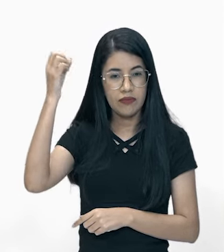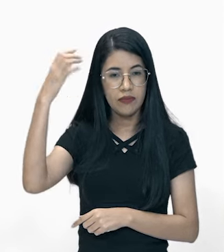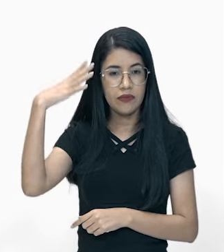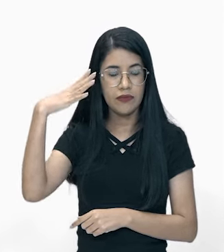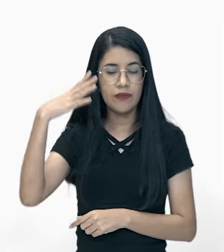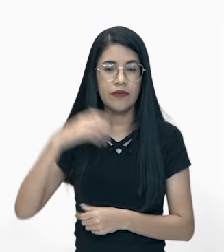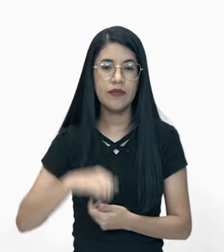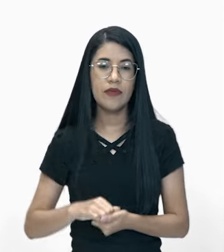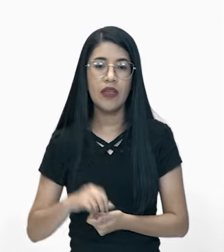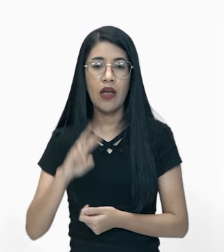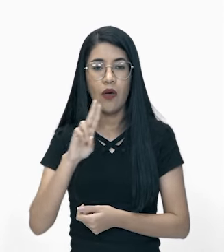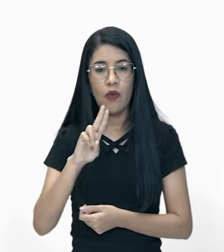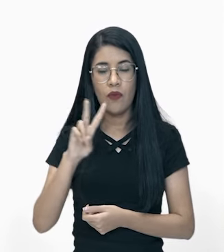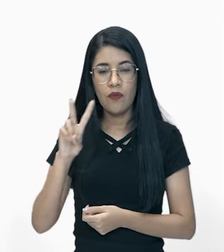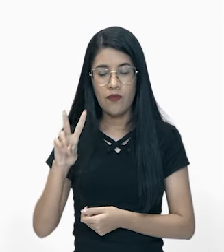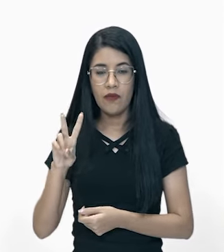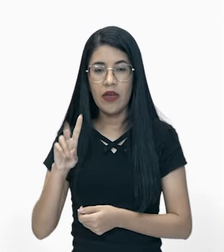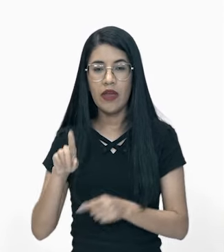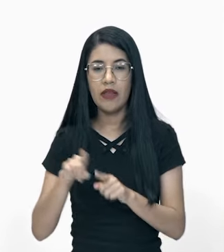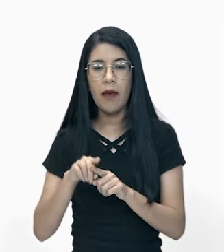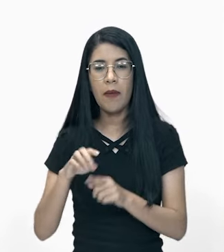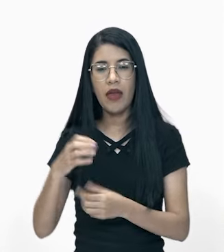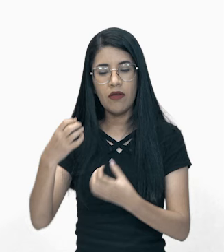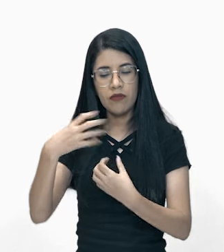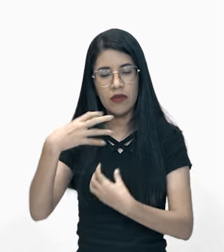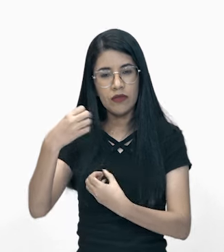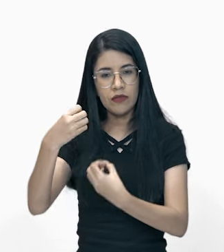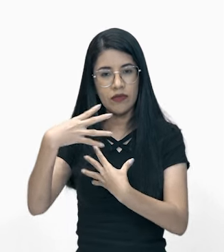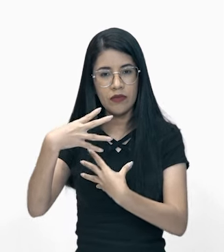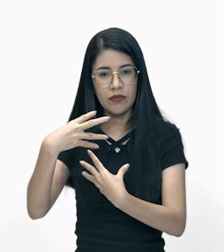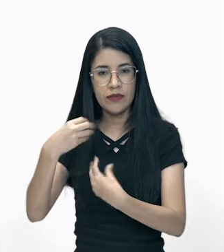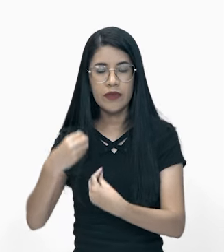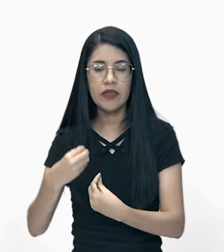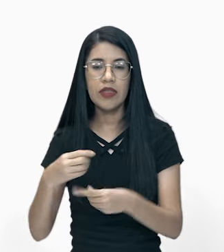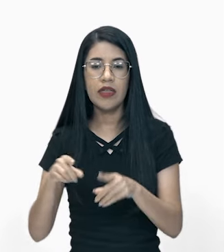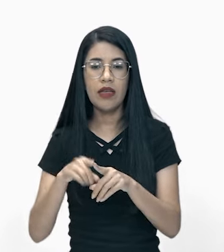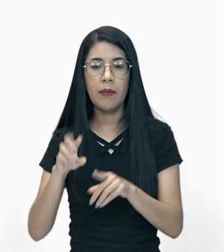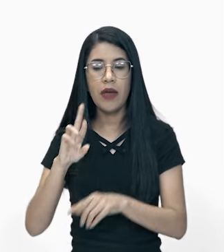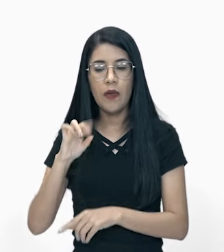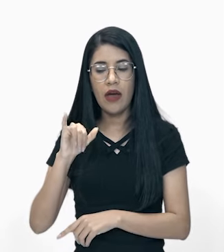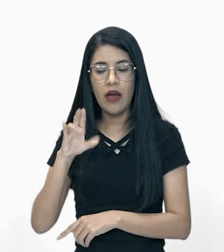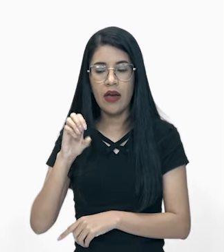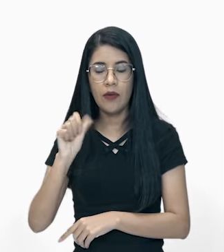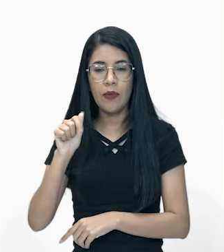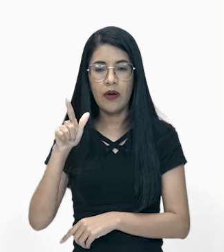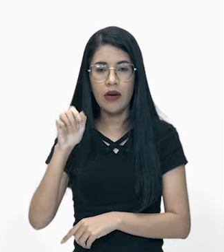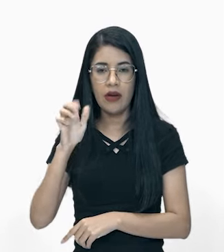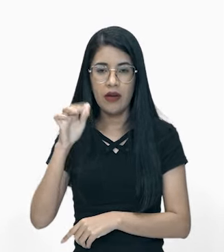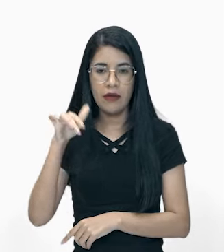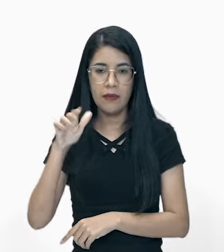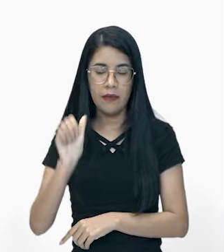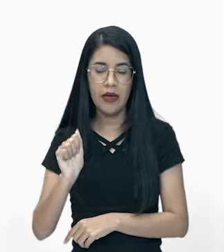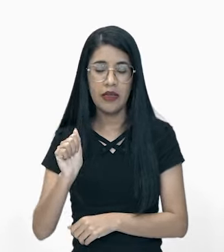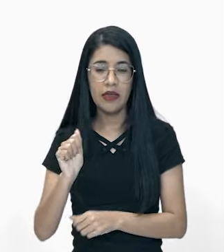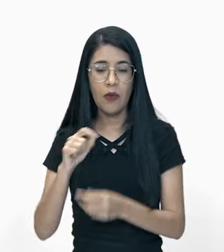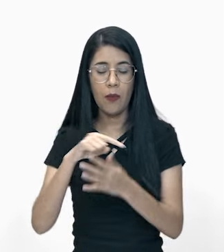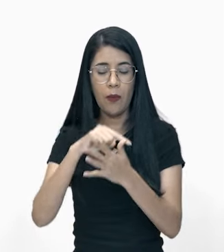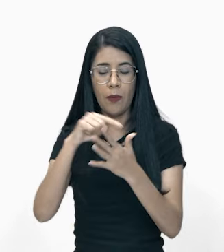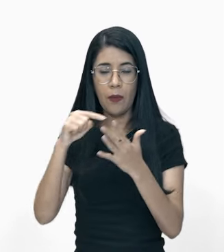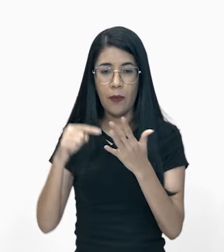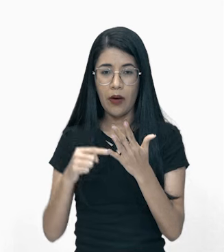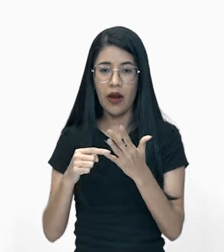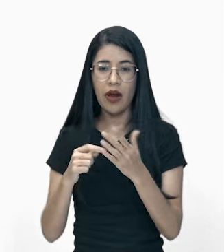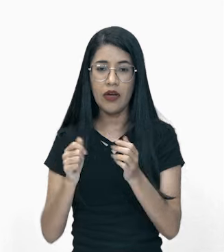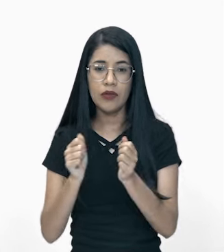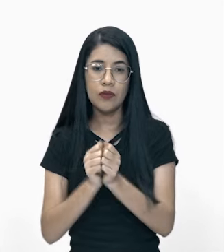ultravioleta, raios X, raios gama. Juntas, elas formam o